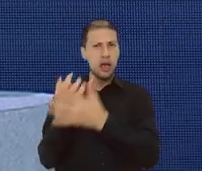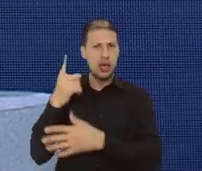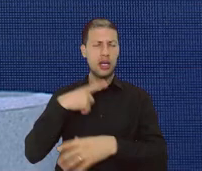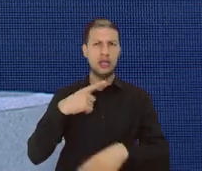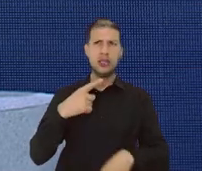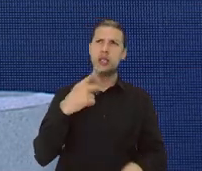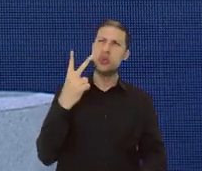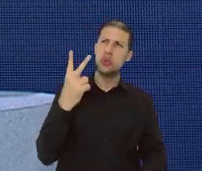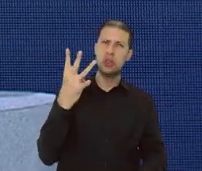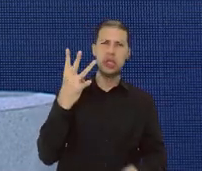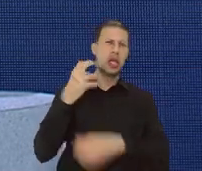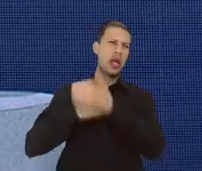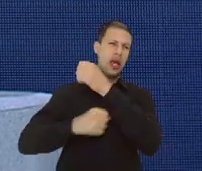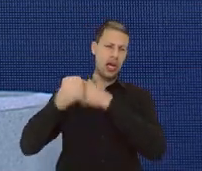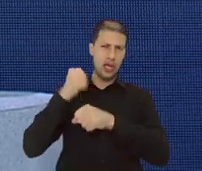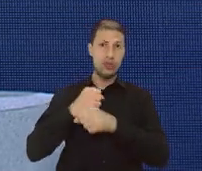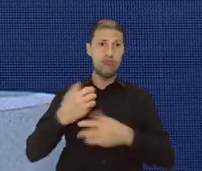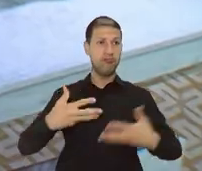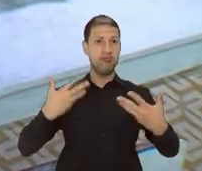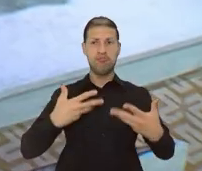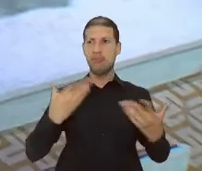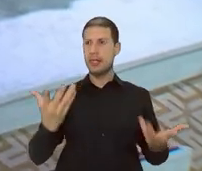sabe empolgados